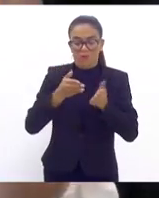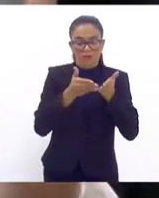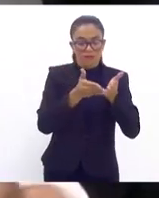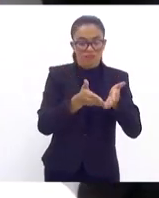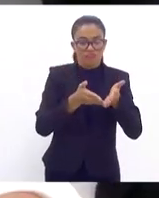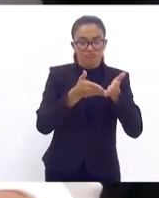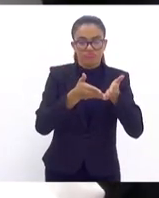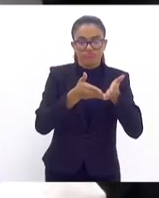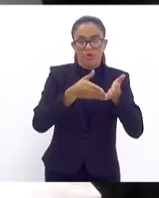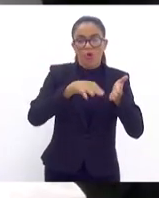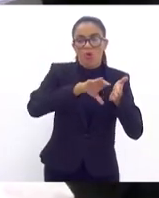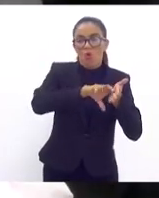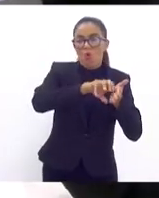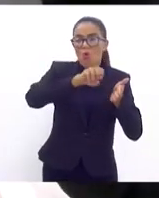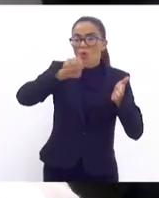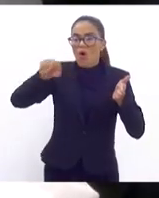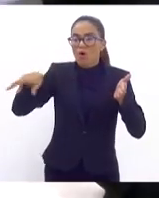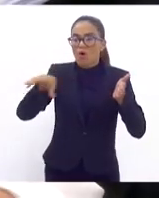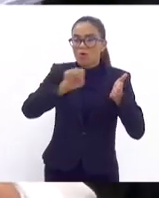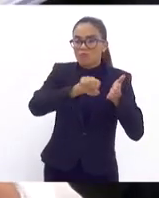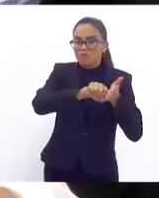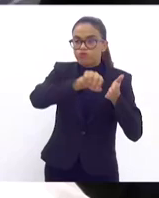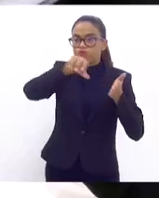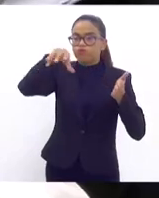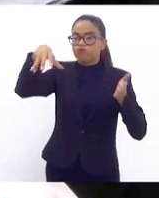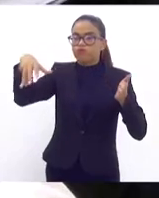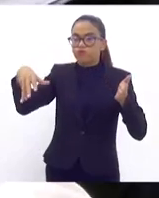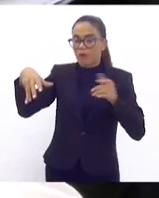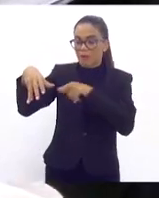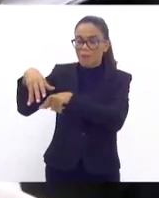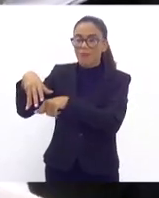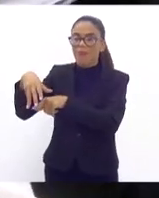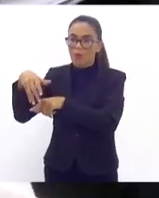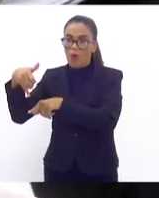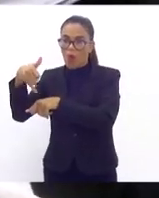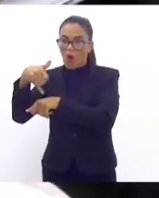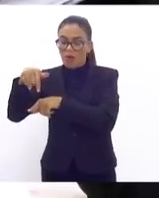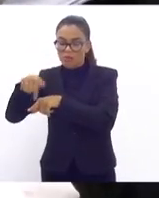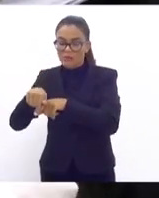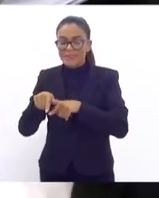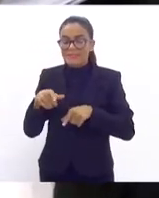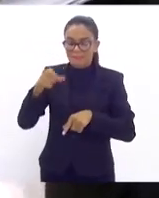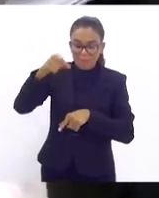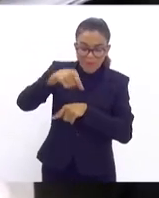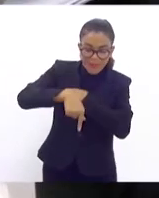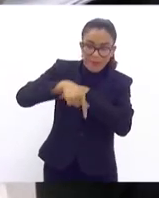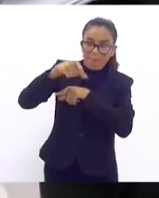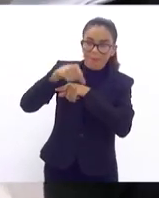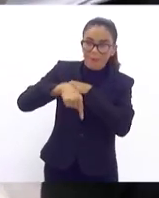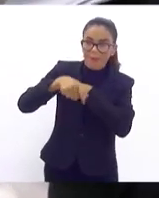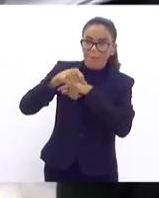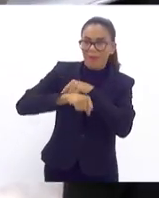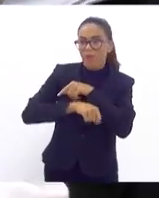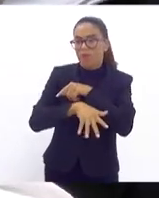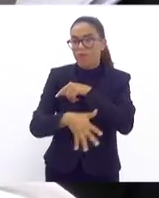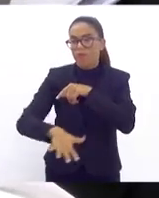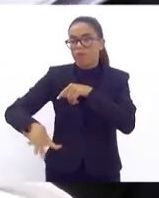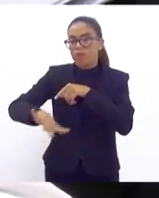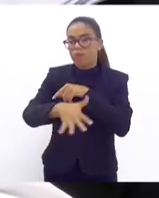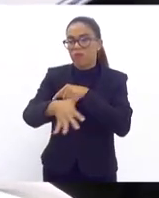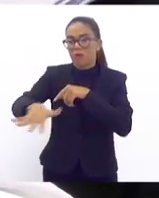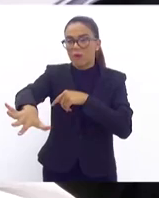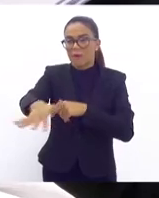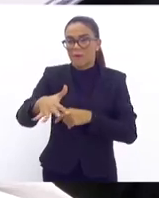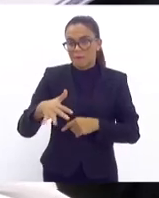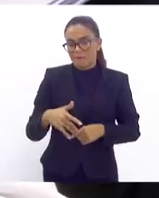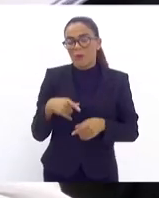também estão fundeados, não é, eles precisam ter essa fiscalização ambiental do INEA, sim,